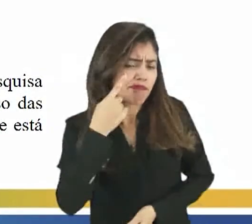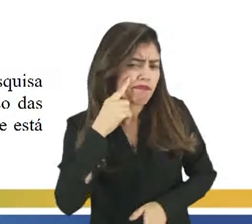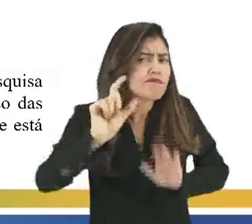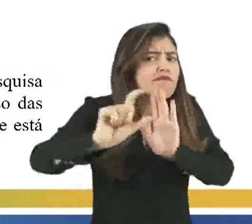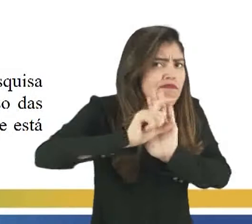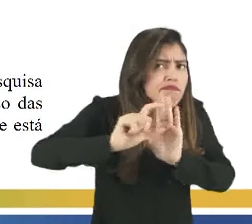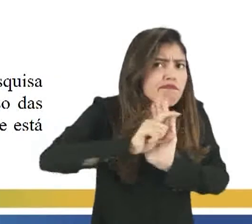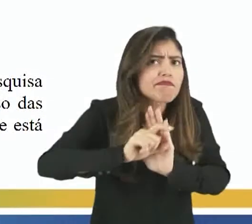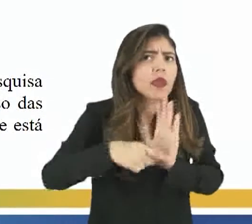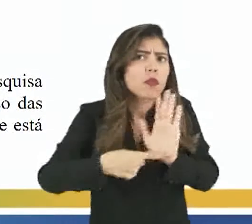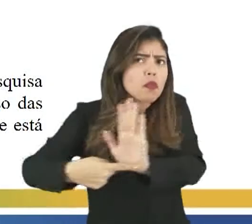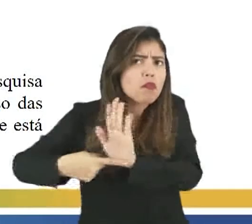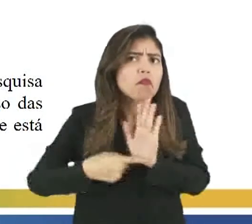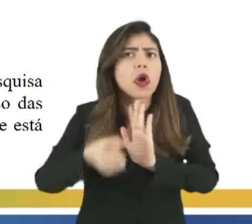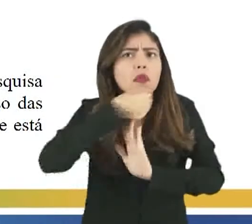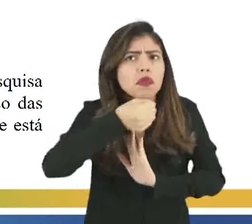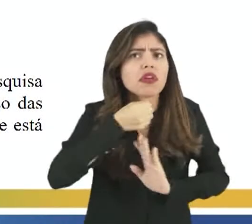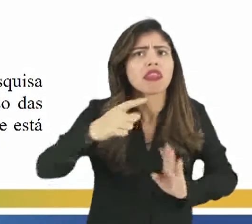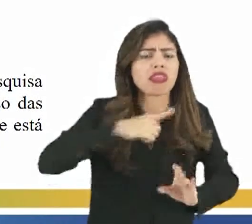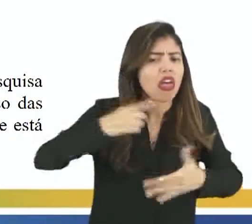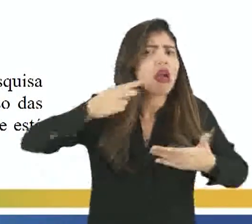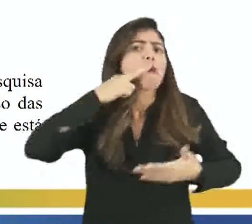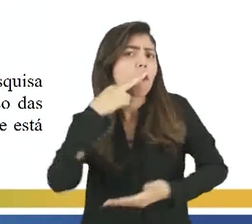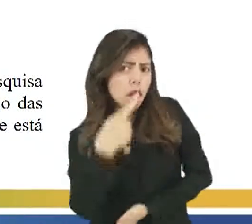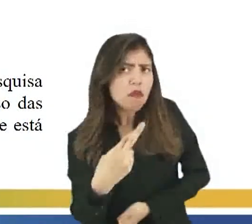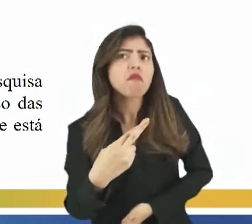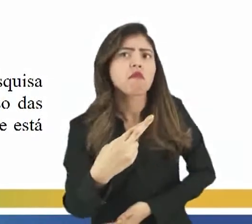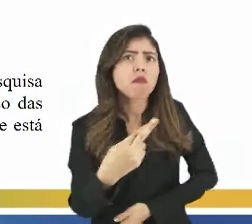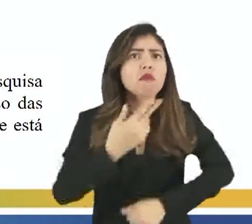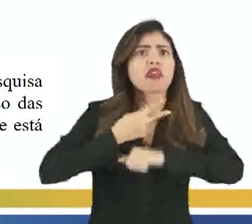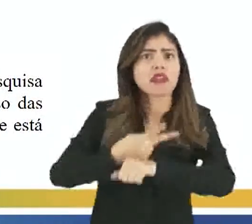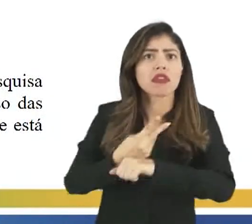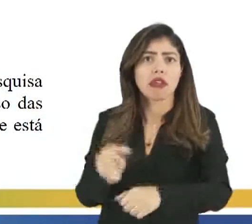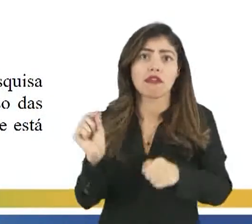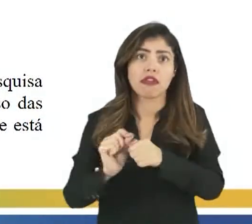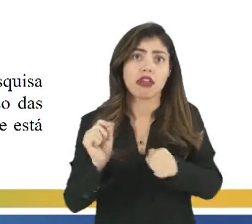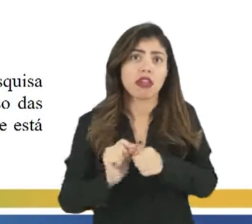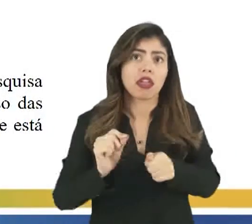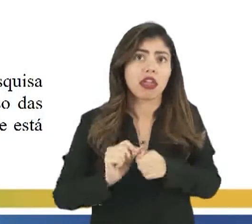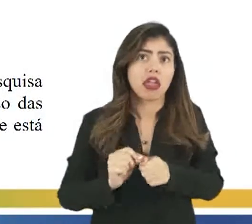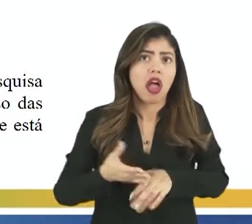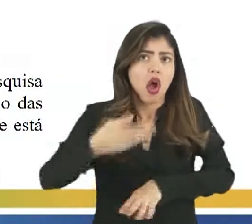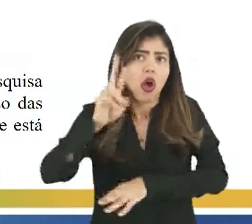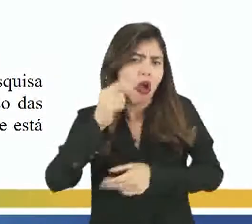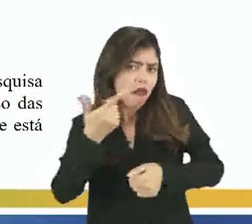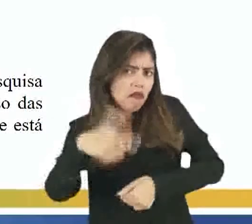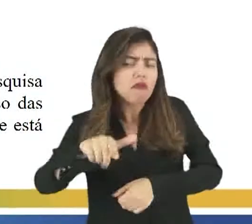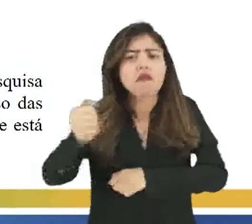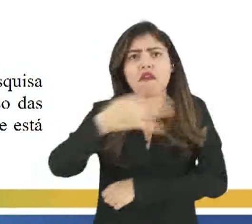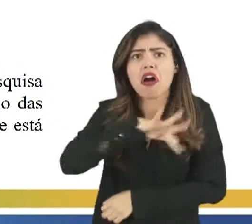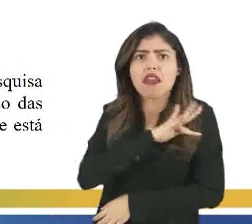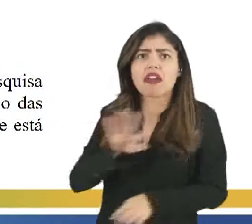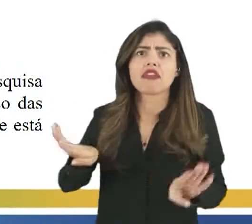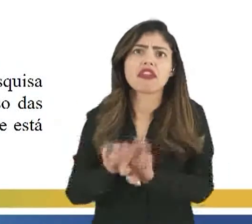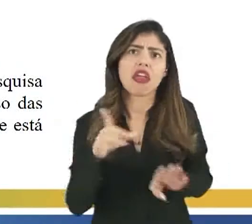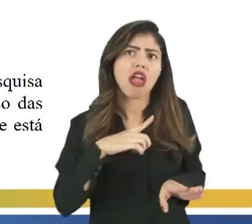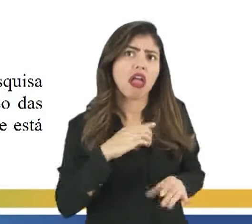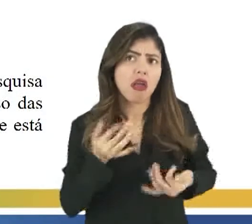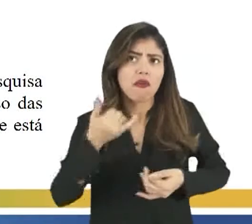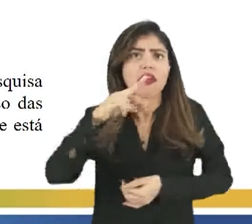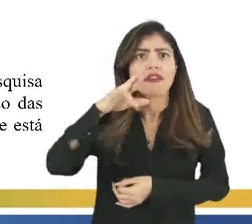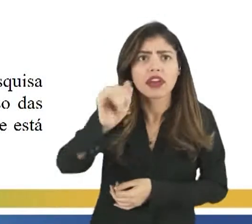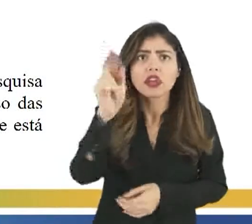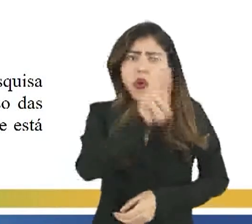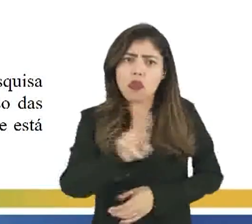que o trecho indica que a reportagem contém resultados de uma pesquisa realizada por uma renomada universidade em relação ao efeito